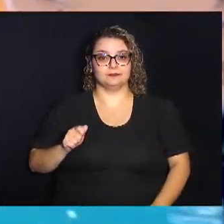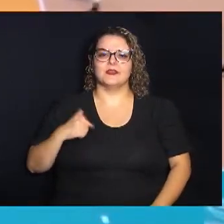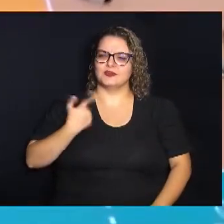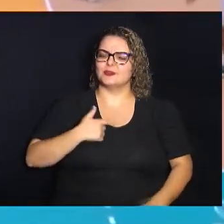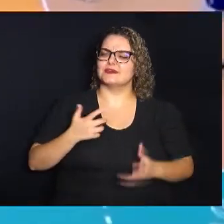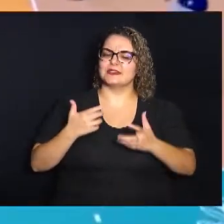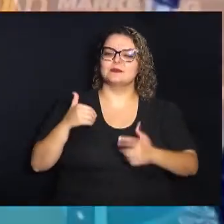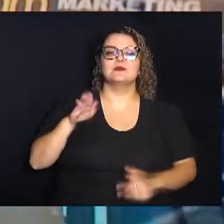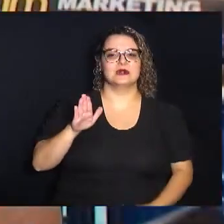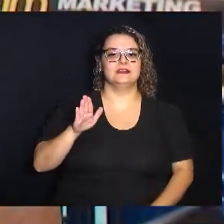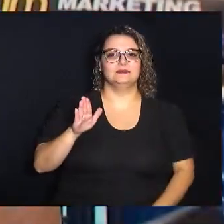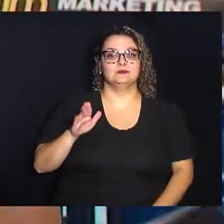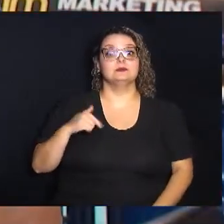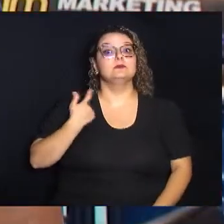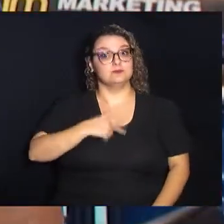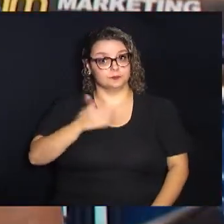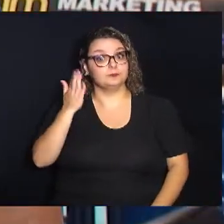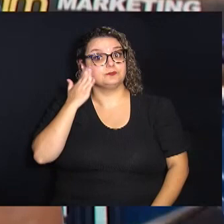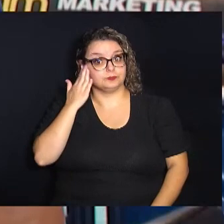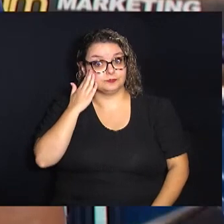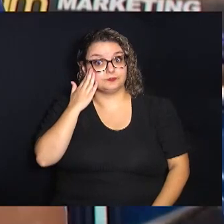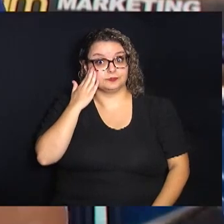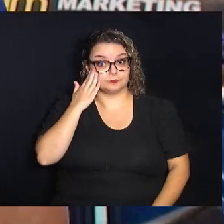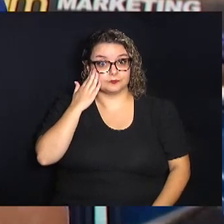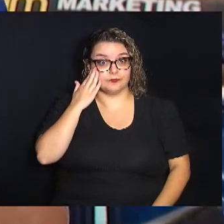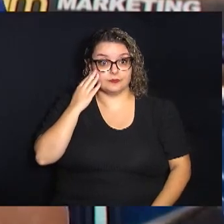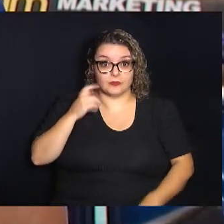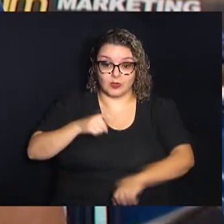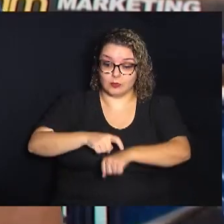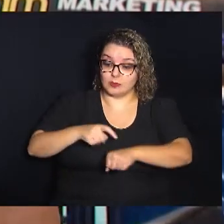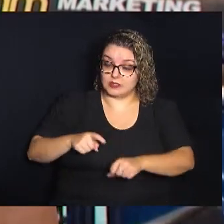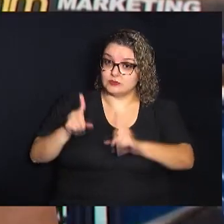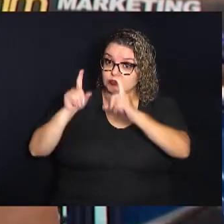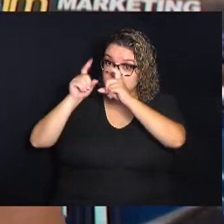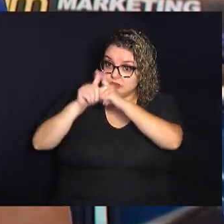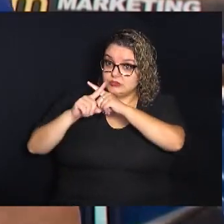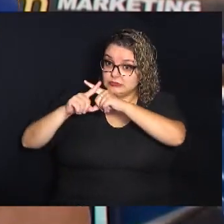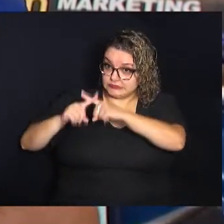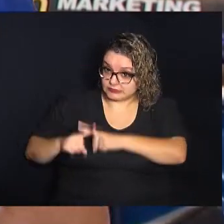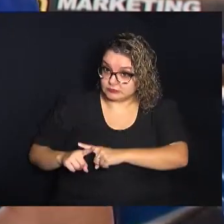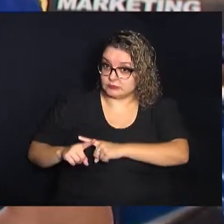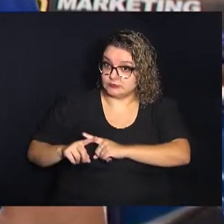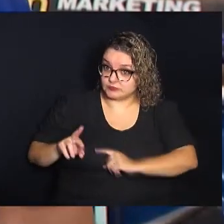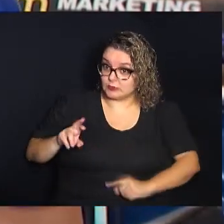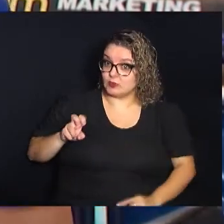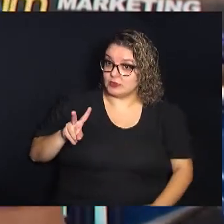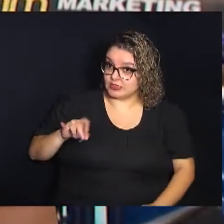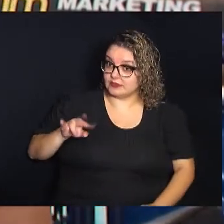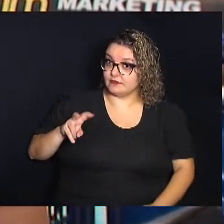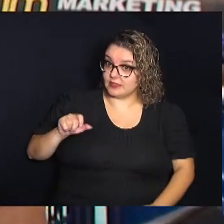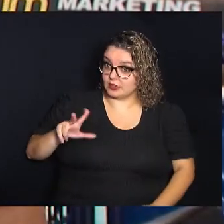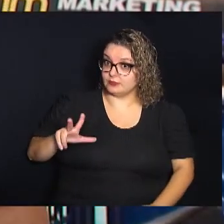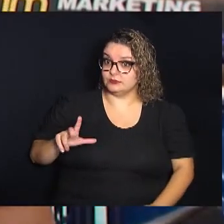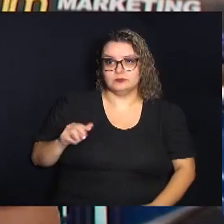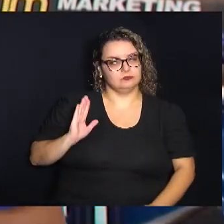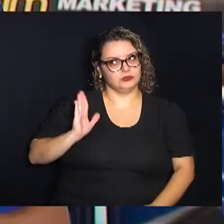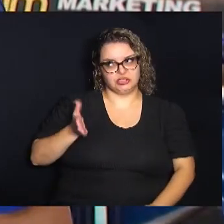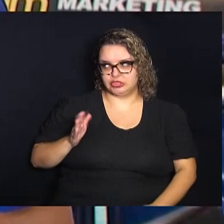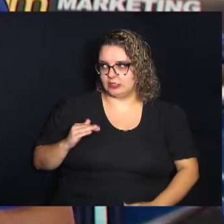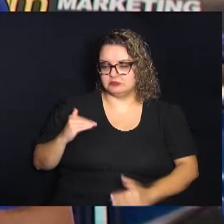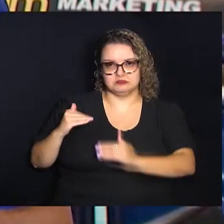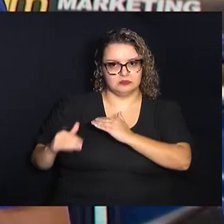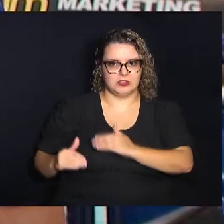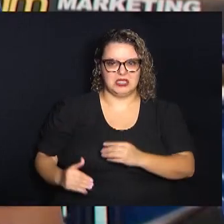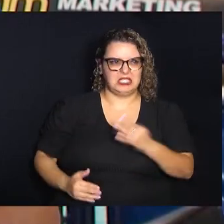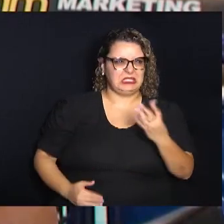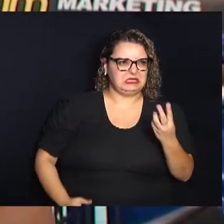só que sabemos que vem um rival difícil, vem um rival que a gente já jogou contra eles 3, 4 jogos